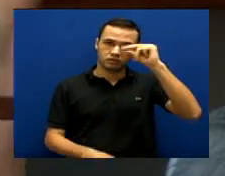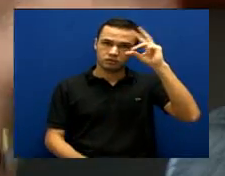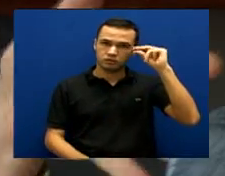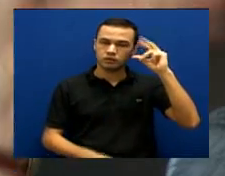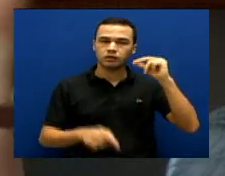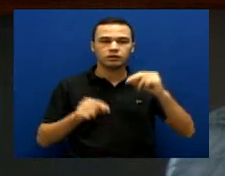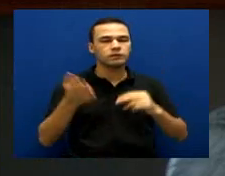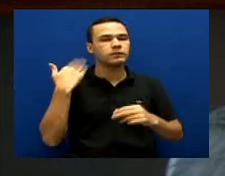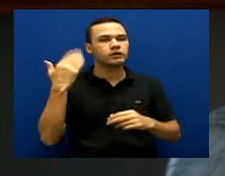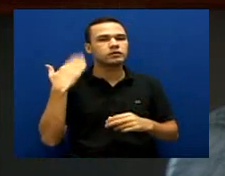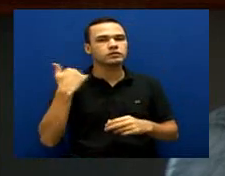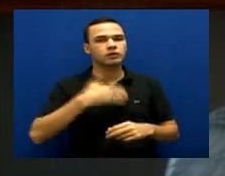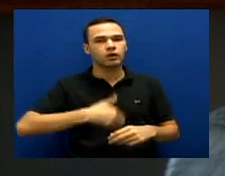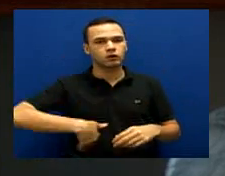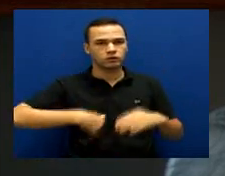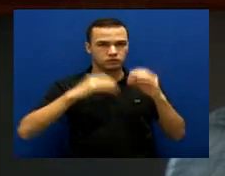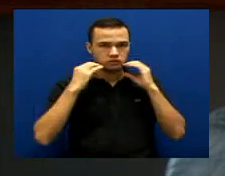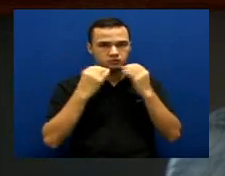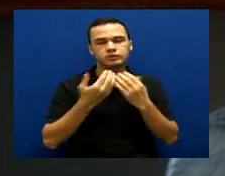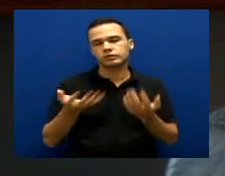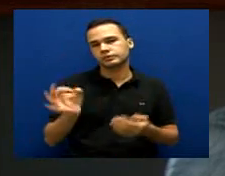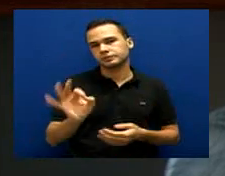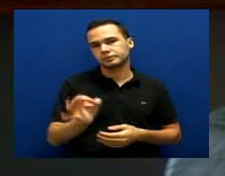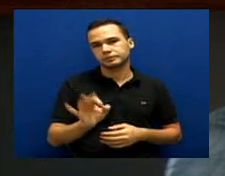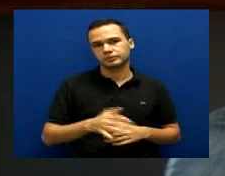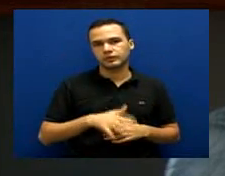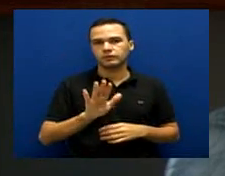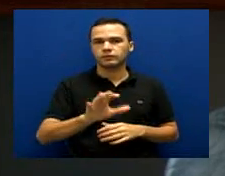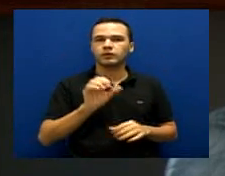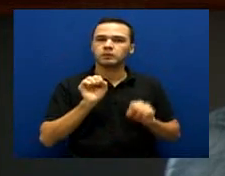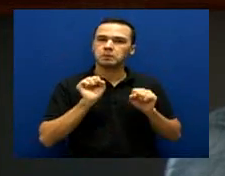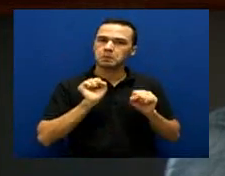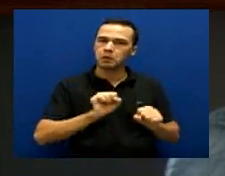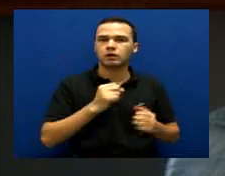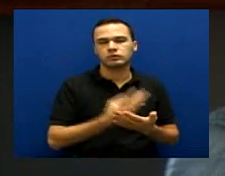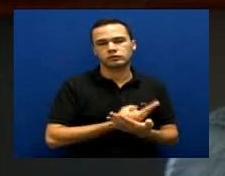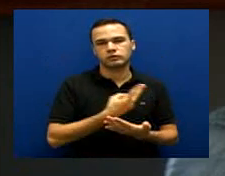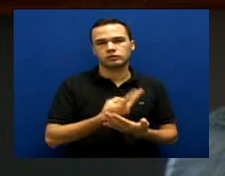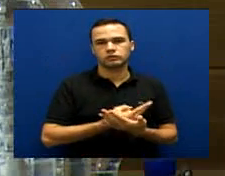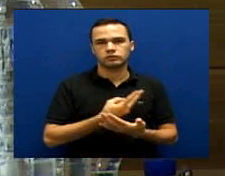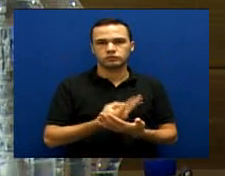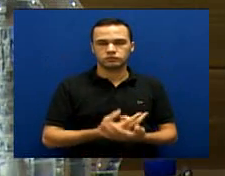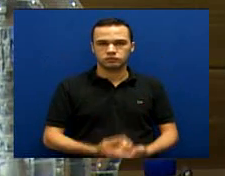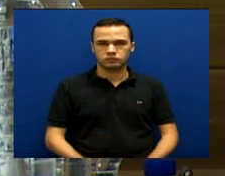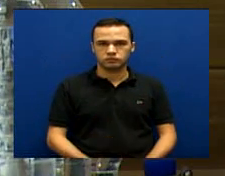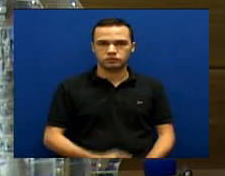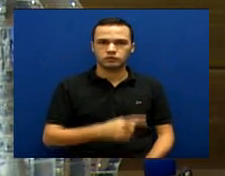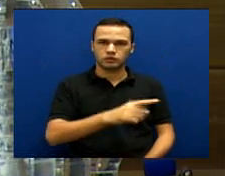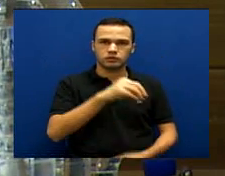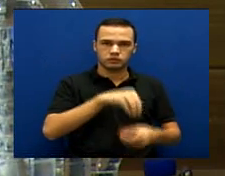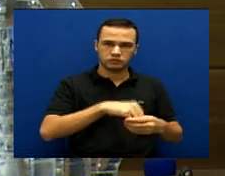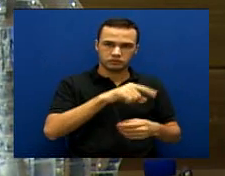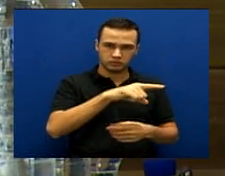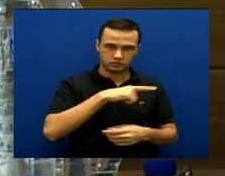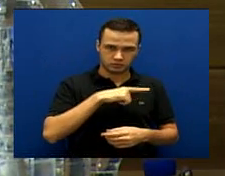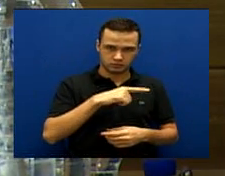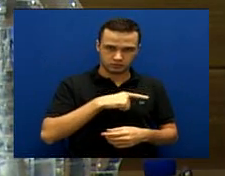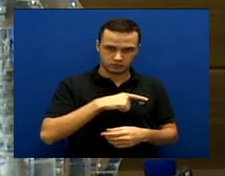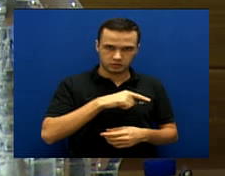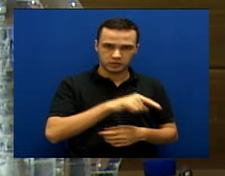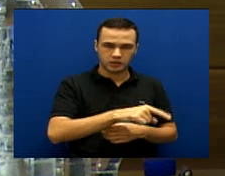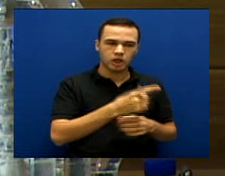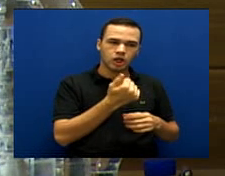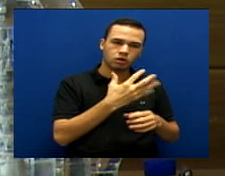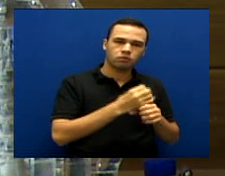administração anterior e apresentou apresentou mensagem não ser correto é os bos dentro do que está registrado dentro da contabilidade